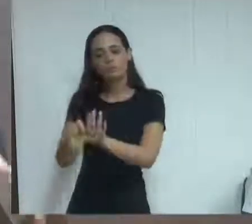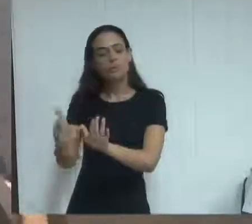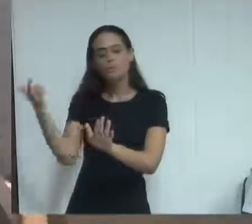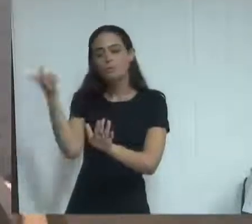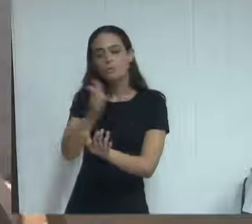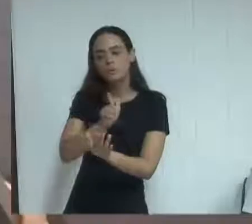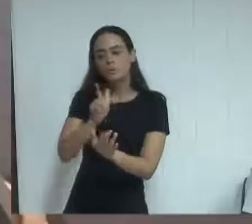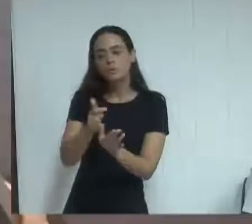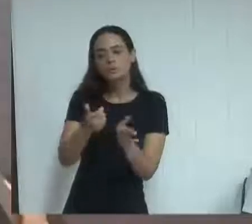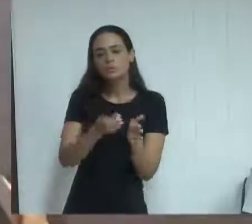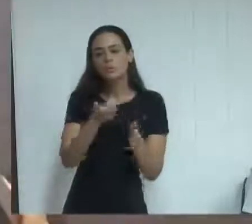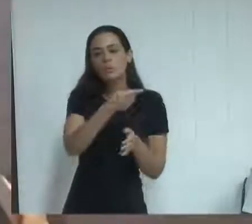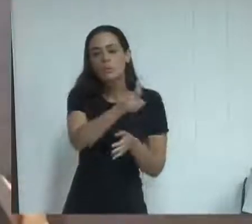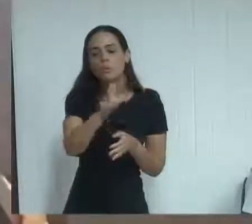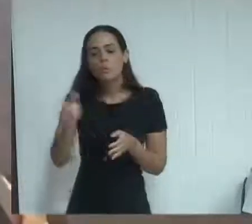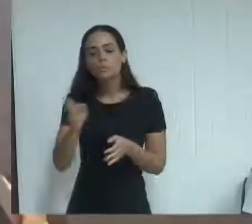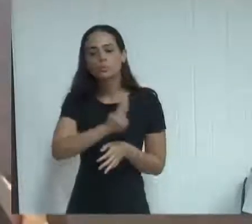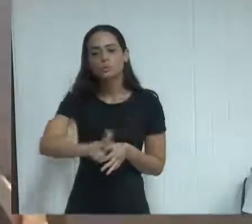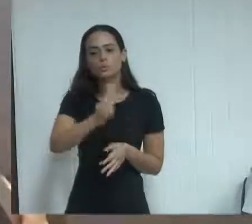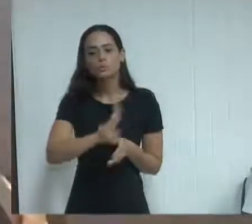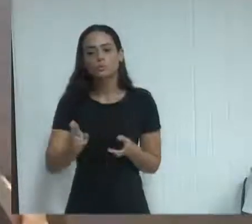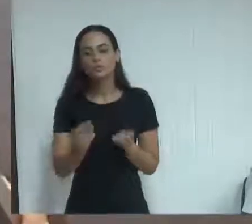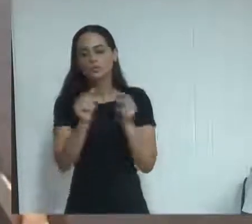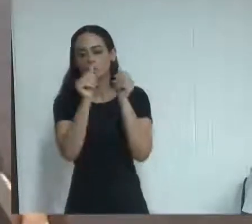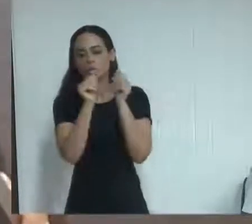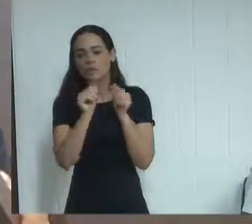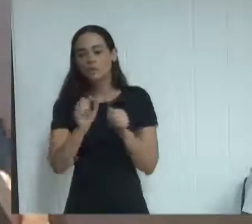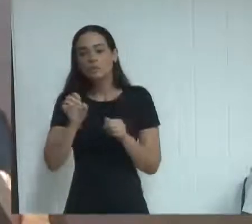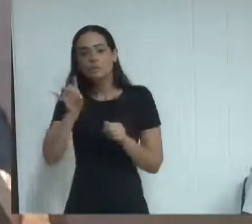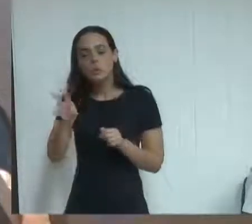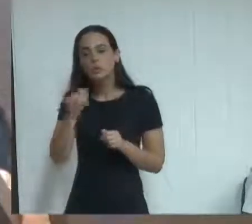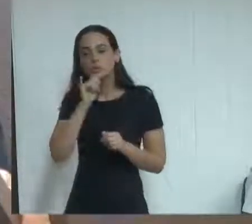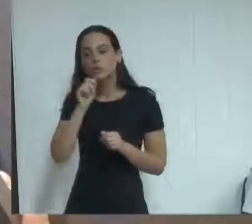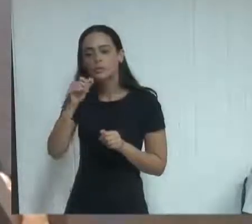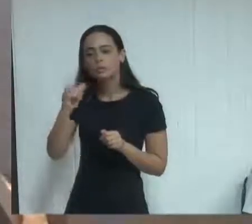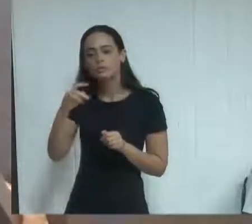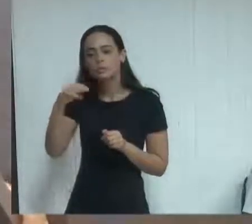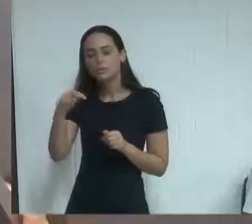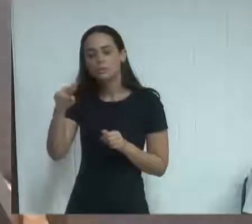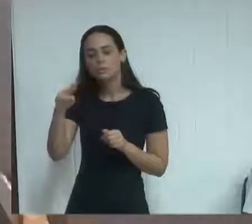conseguimos. Vamos então dar só 5% de desconto. Exemplos, né?